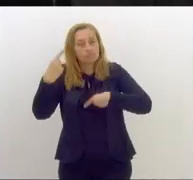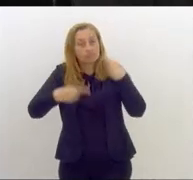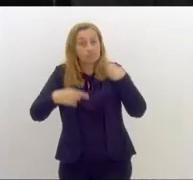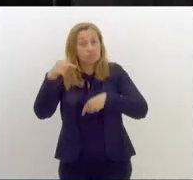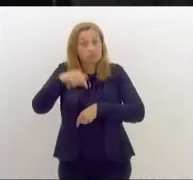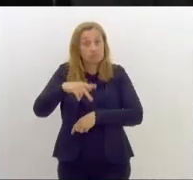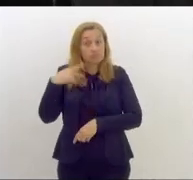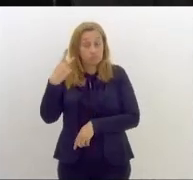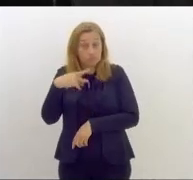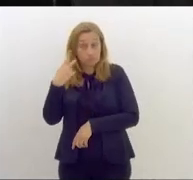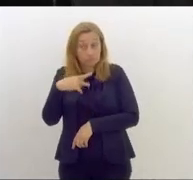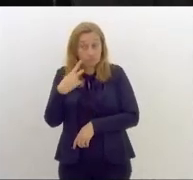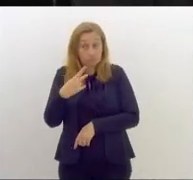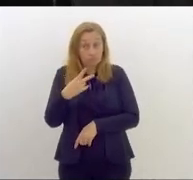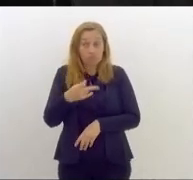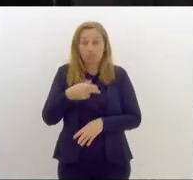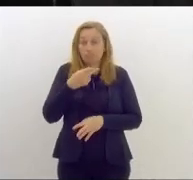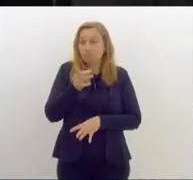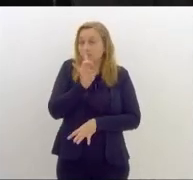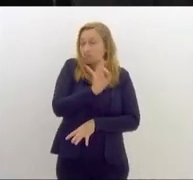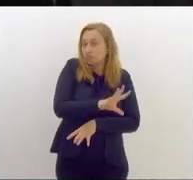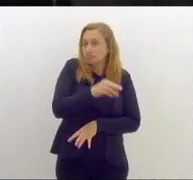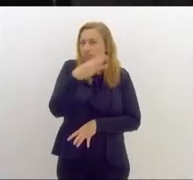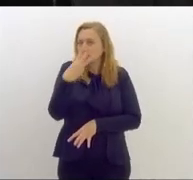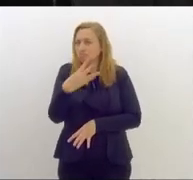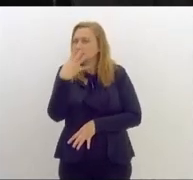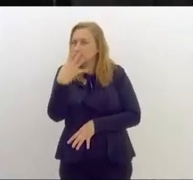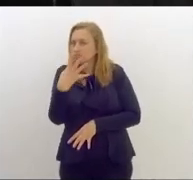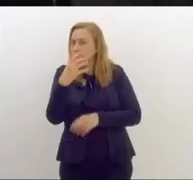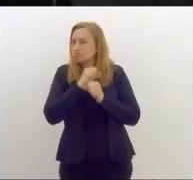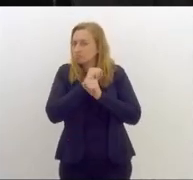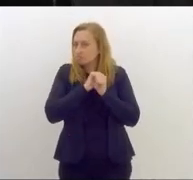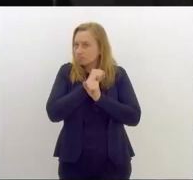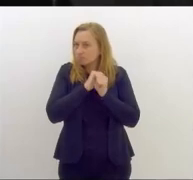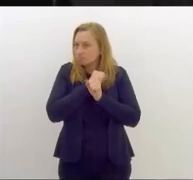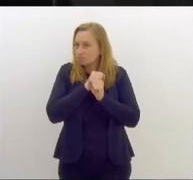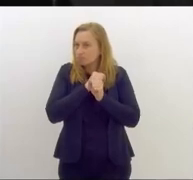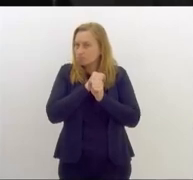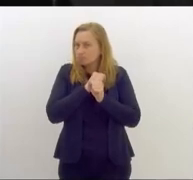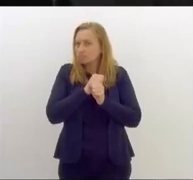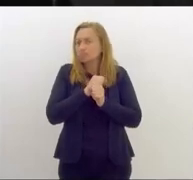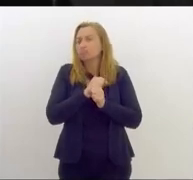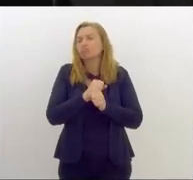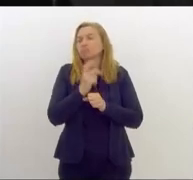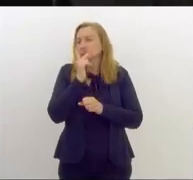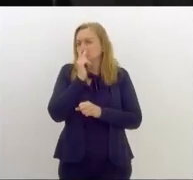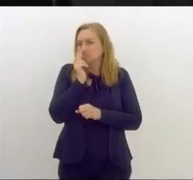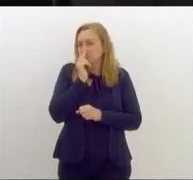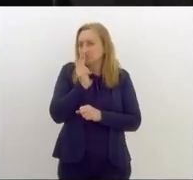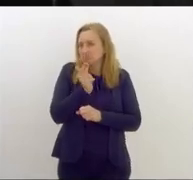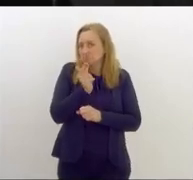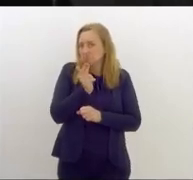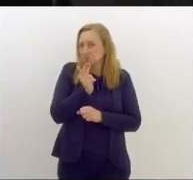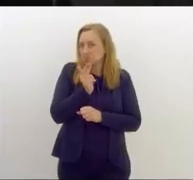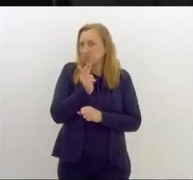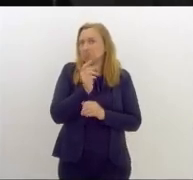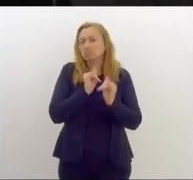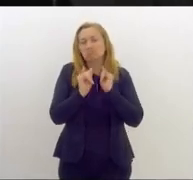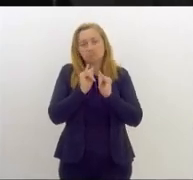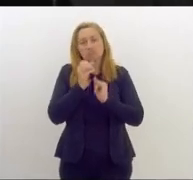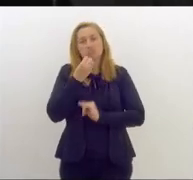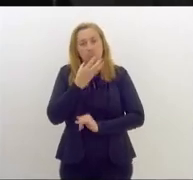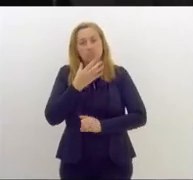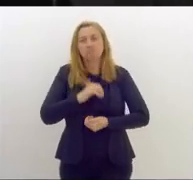Parlamento diria até que nos últimos 3 4 anos me pareceu uma notícia